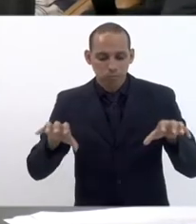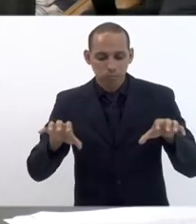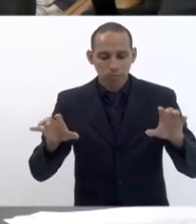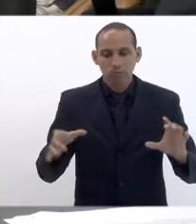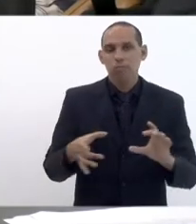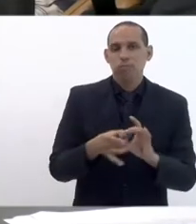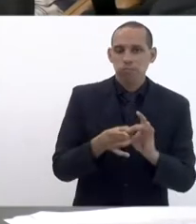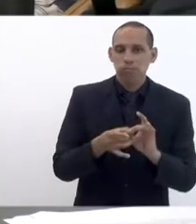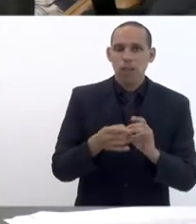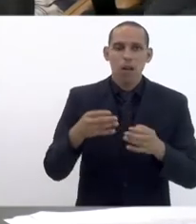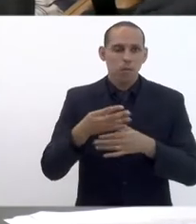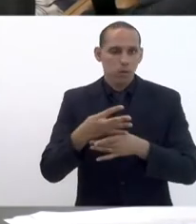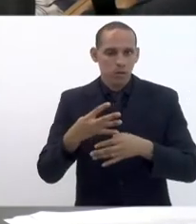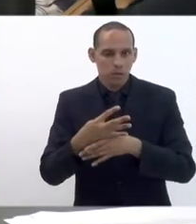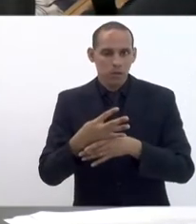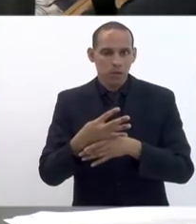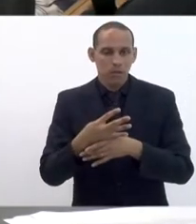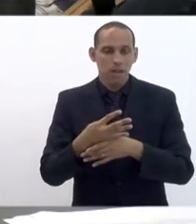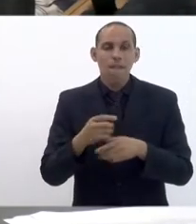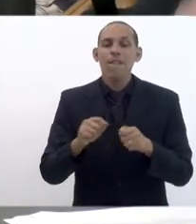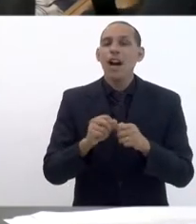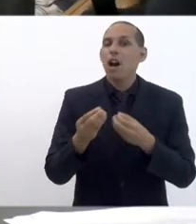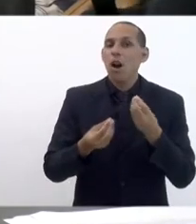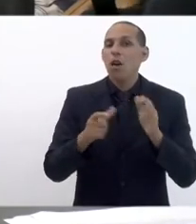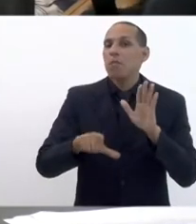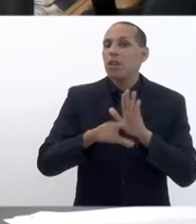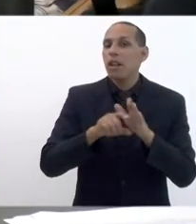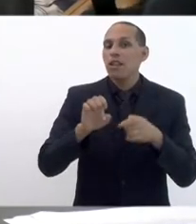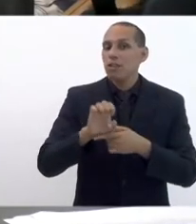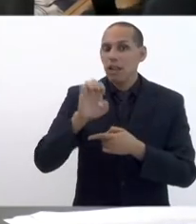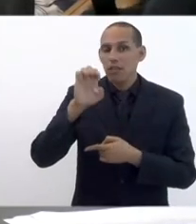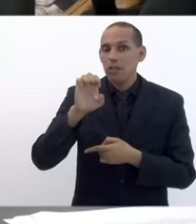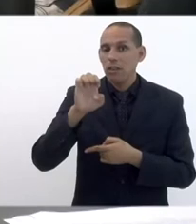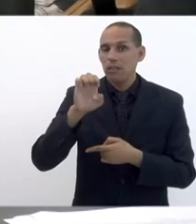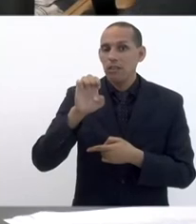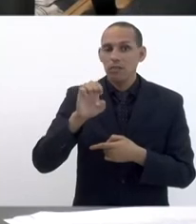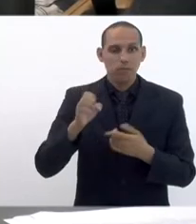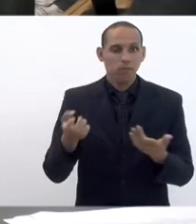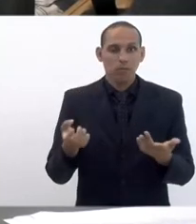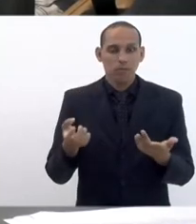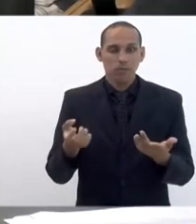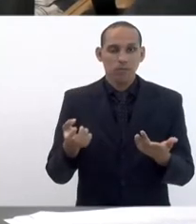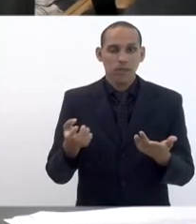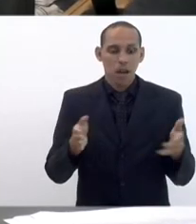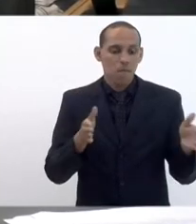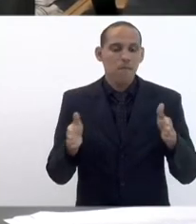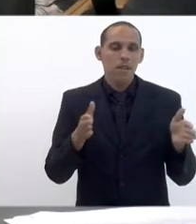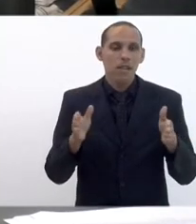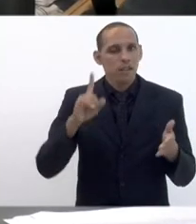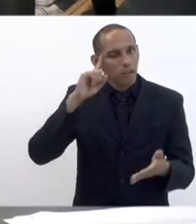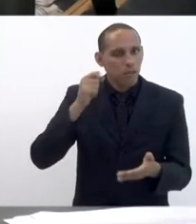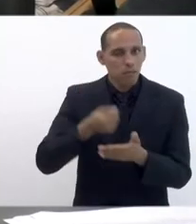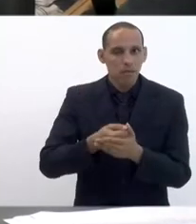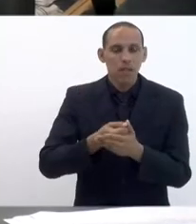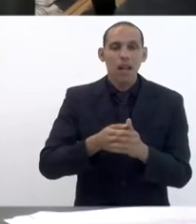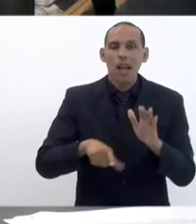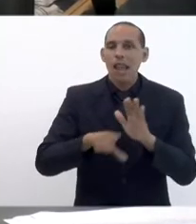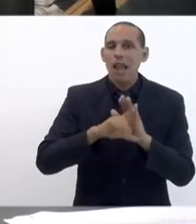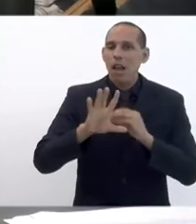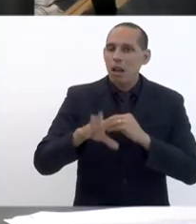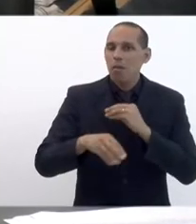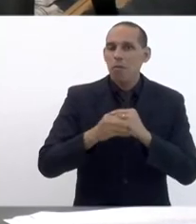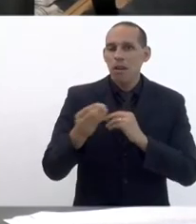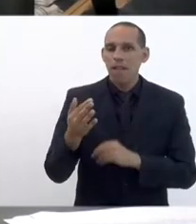municípios, que é o caso, far-se-ão por lei estadual, ou seja, não tem dúvida, dentro do período determinado pela Lei Complementar Federal,